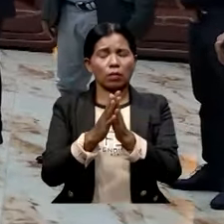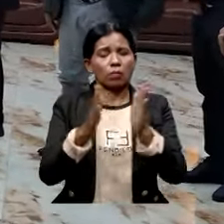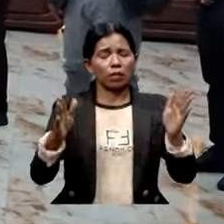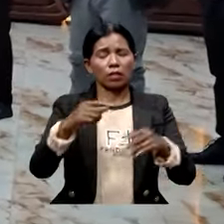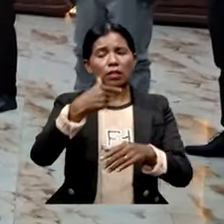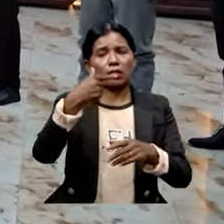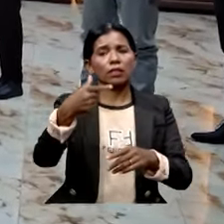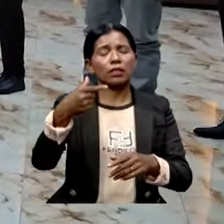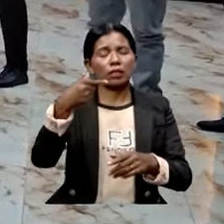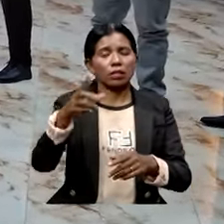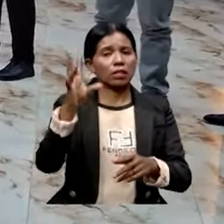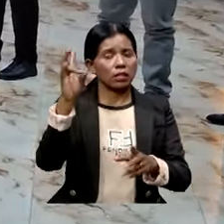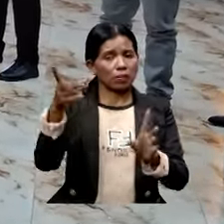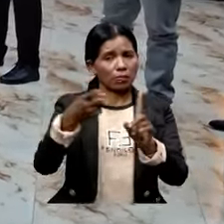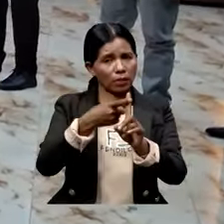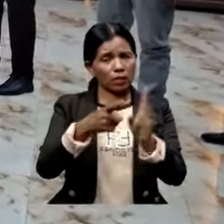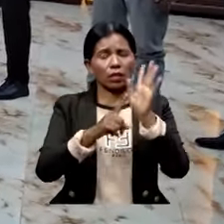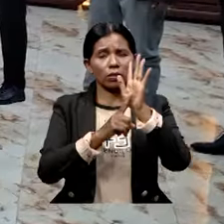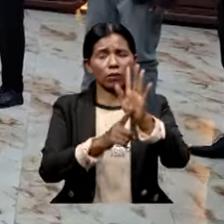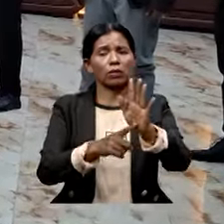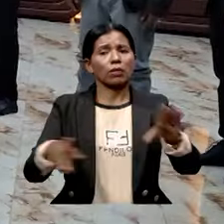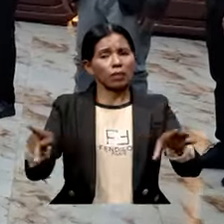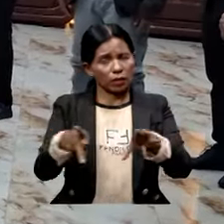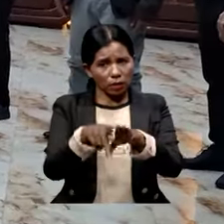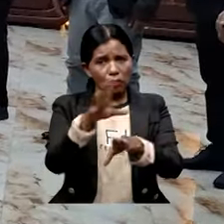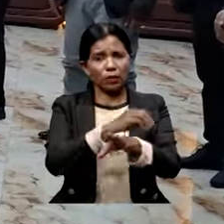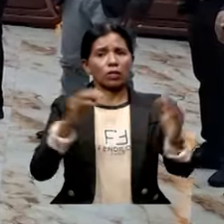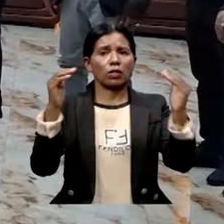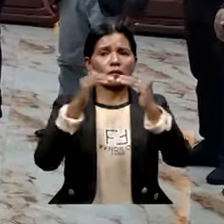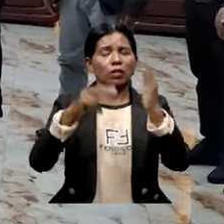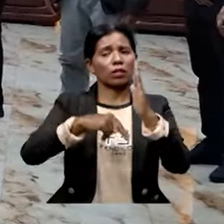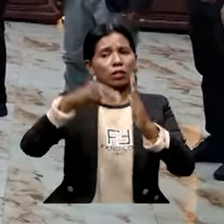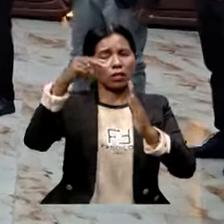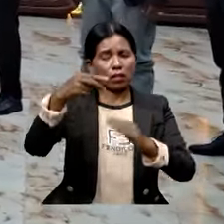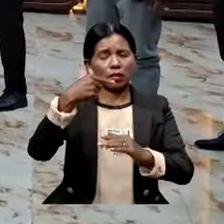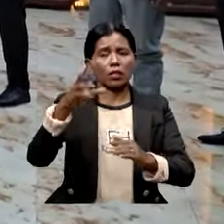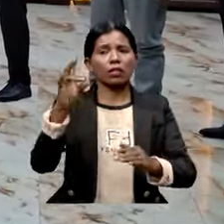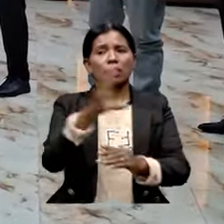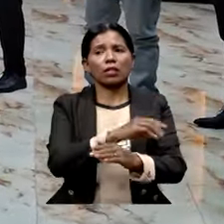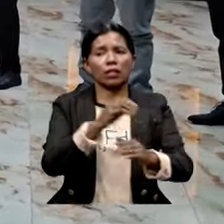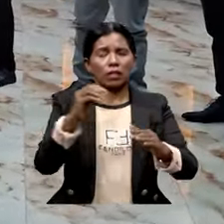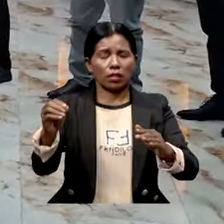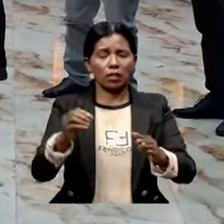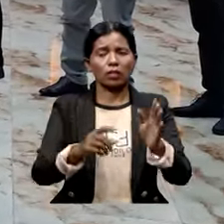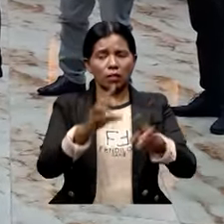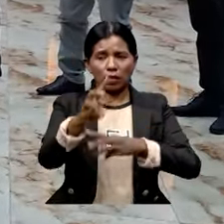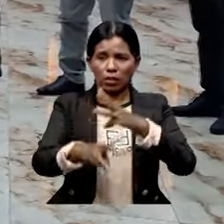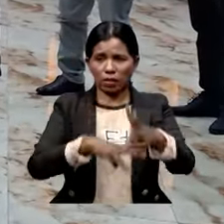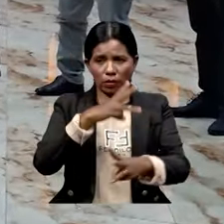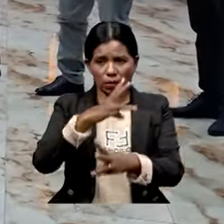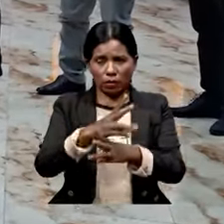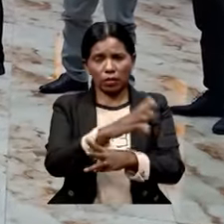G7 Plus, se participa no rato intervenção e a semeira alto nível G7 Plus, intular a paz e a mundo